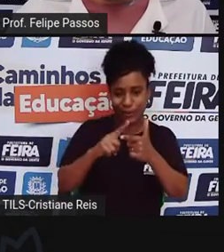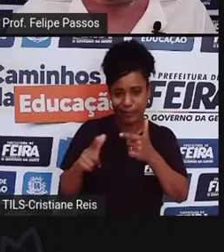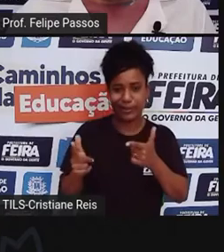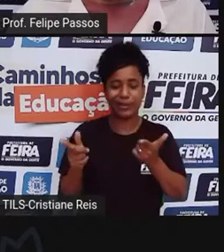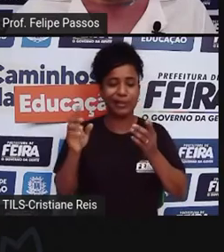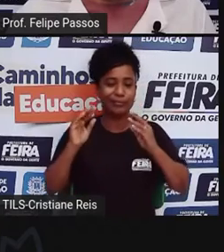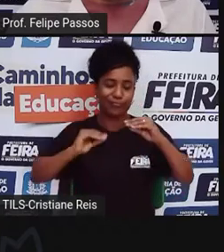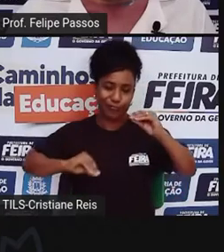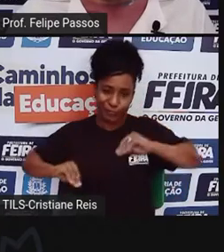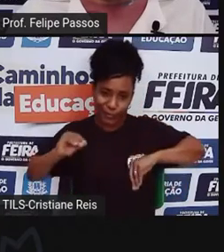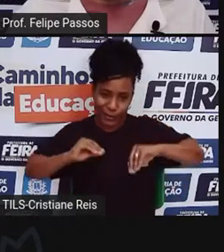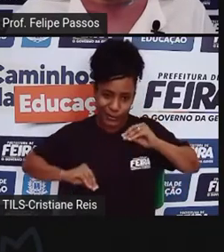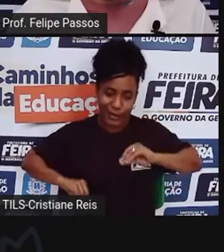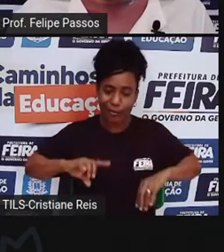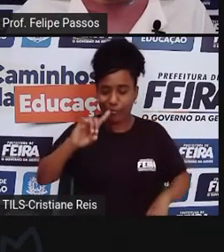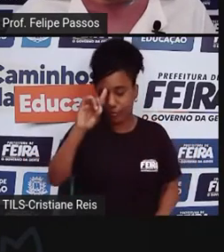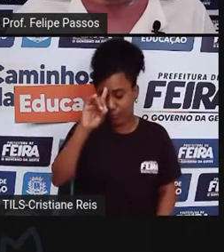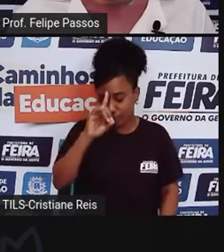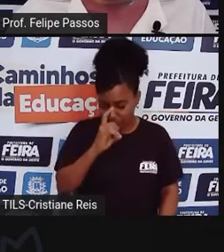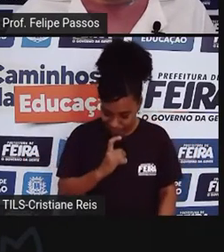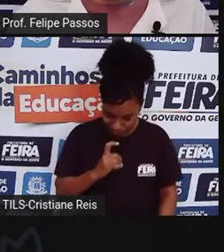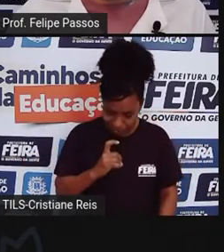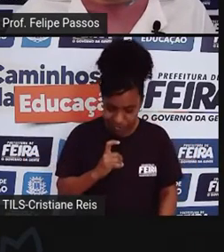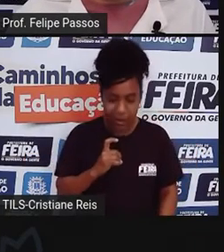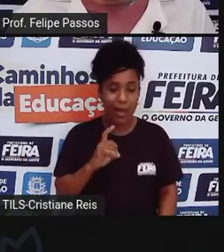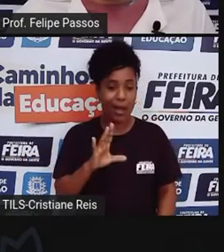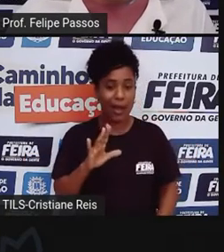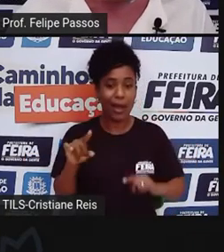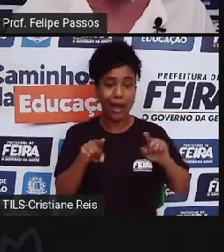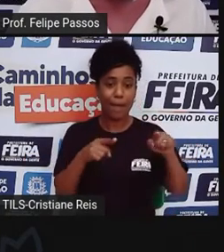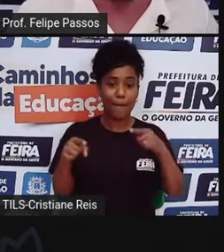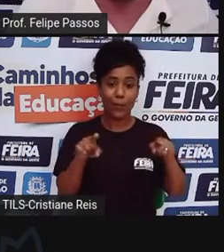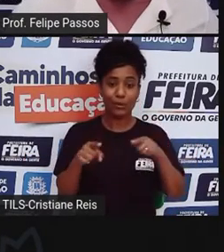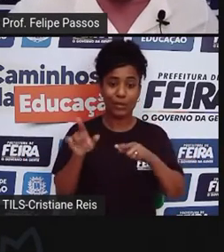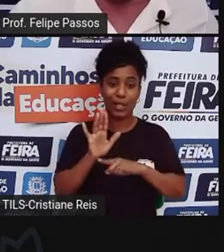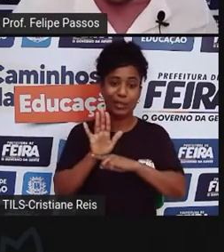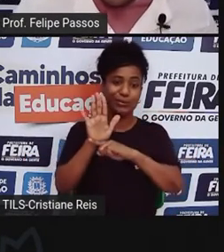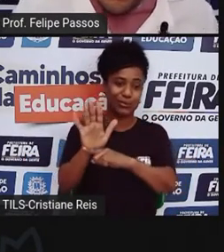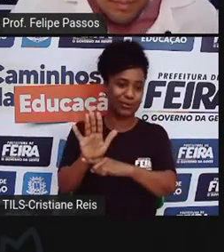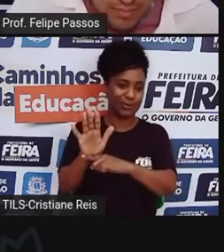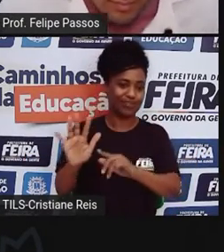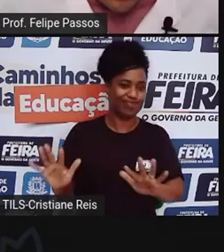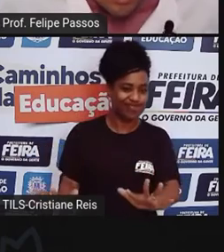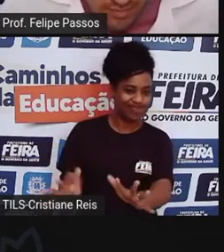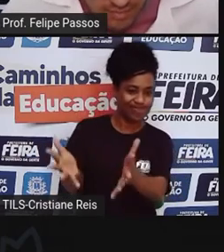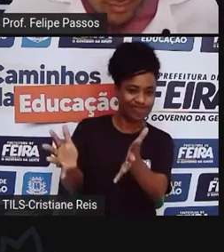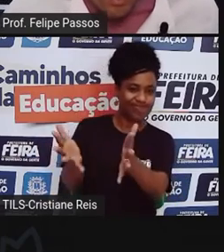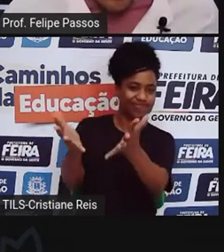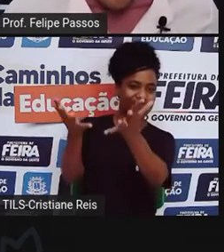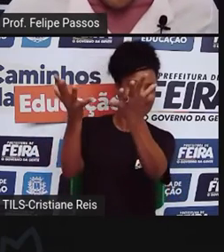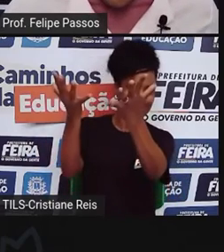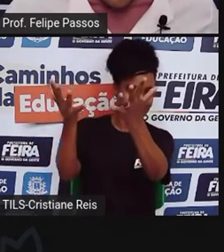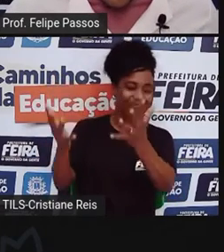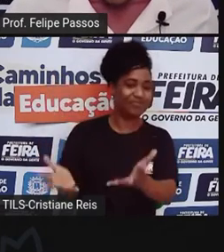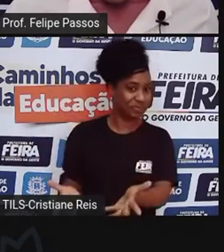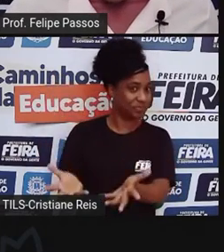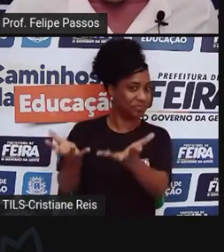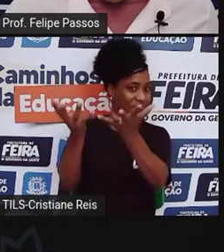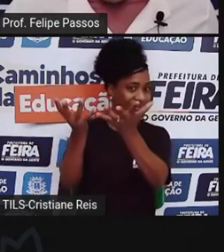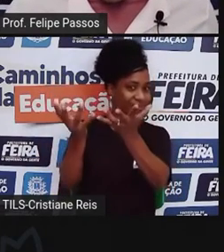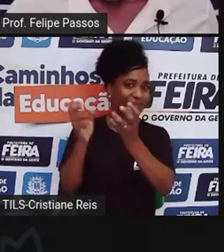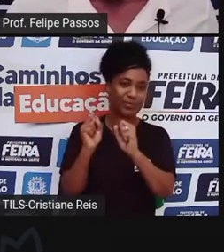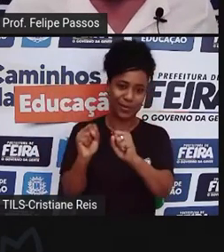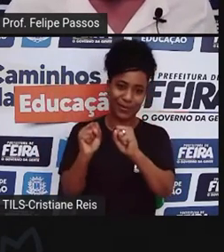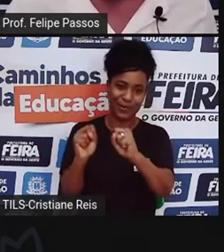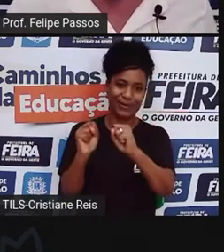a depressão, enfim. A musicoterapia tem esse lado também que pode ajudar-me muito. Mas também tem